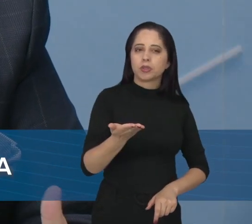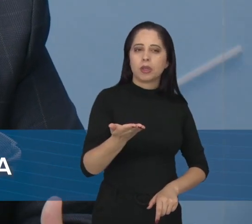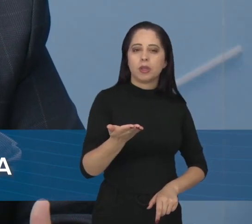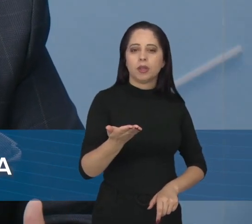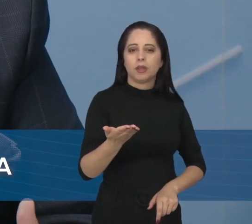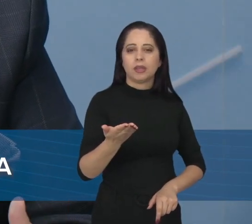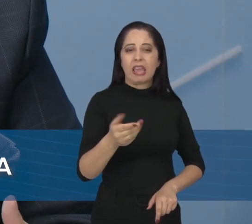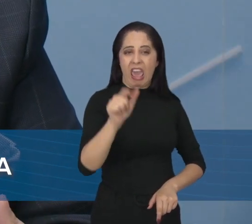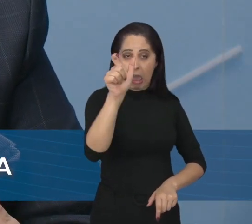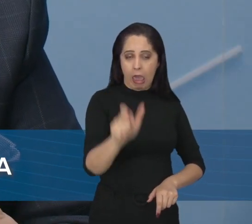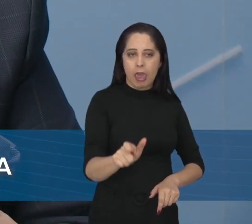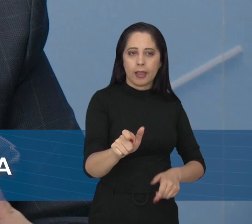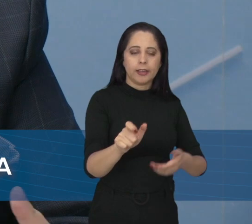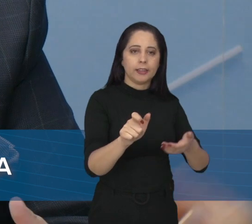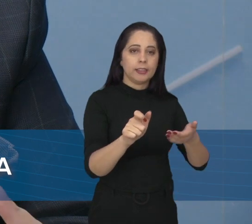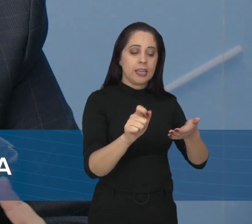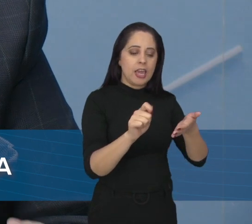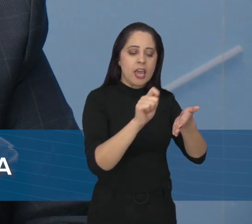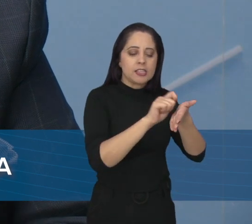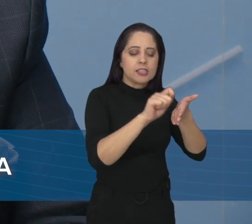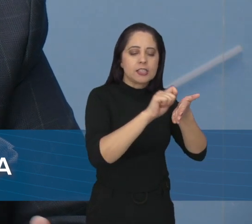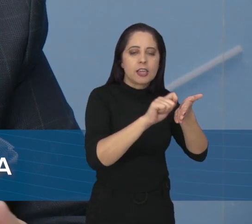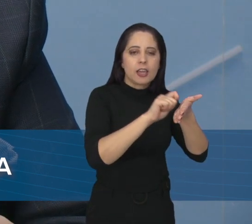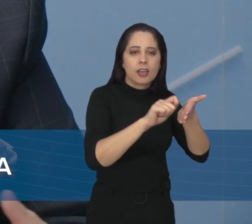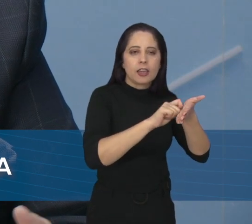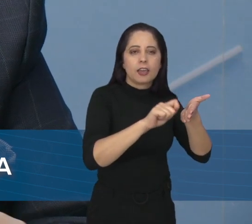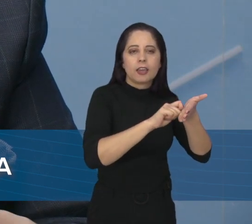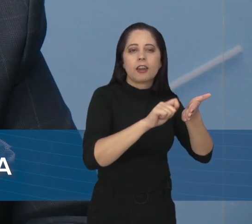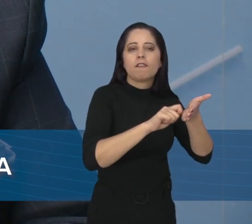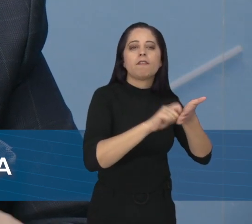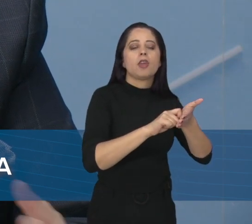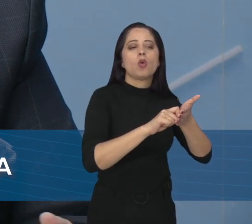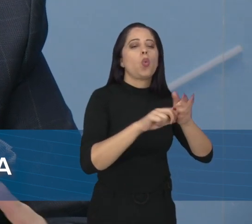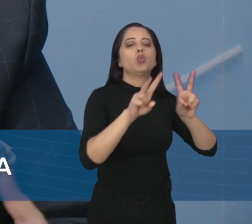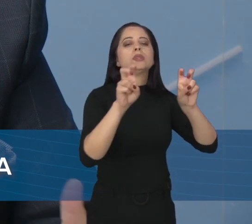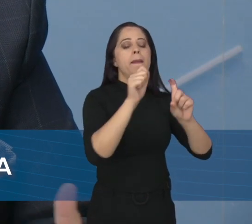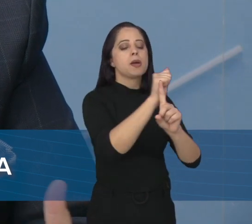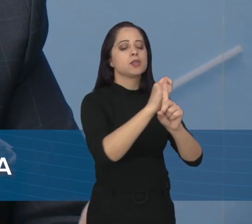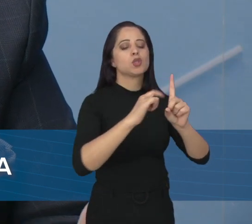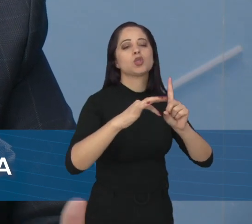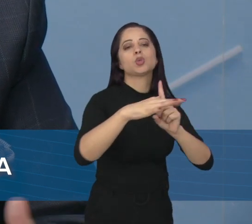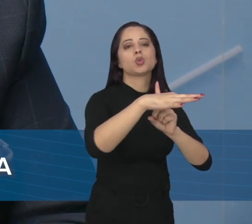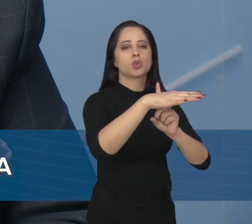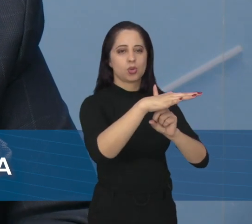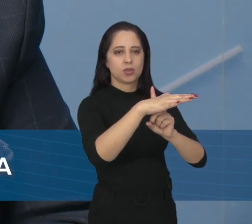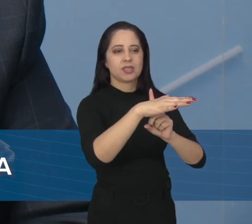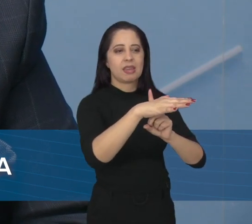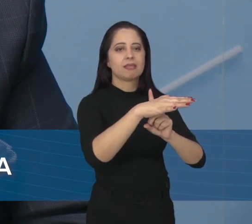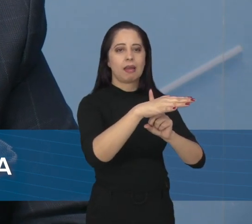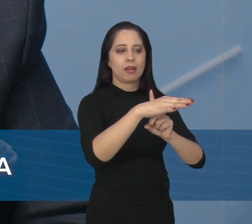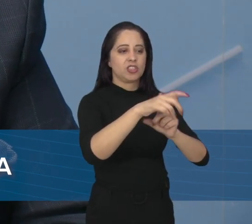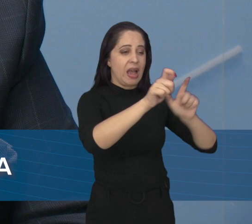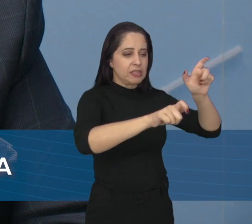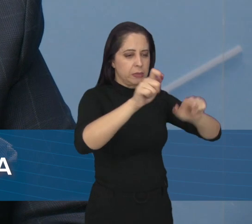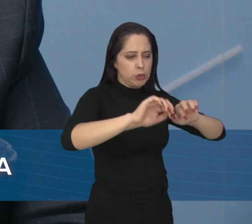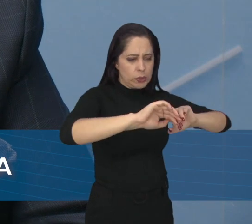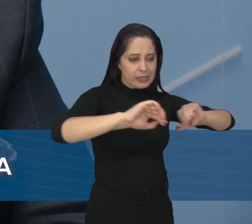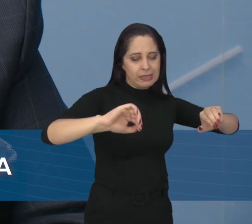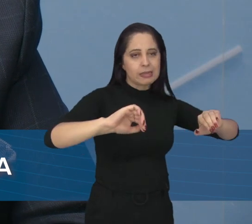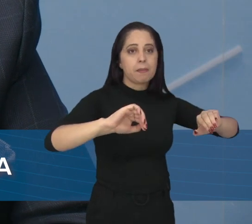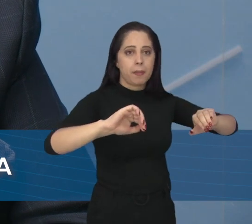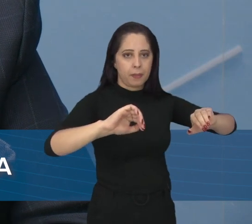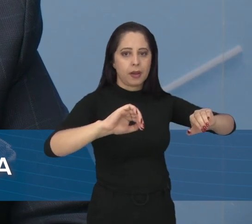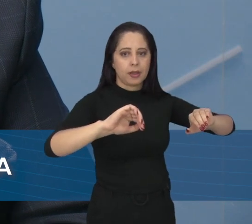porque ele trouxe o conceito da liquefação social, né? Das questões líquidas. Né?